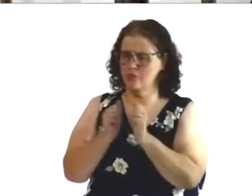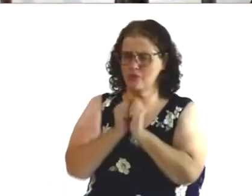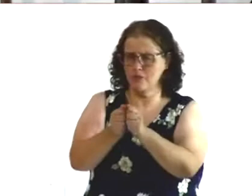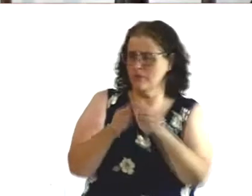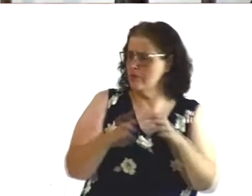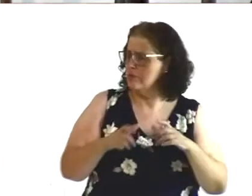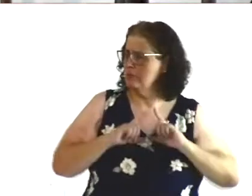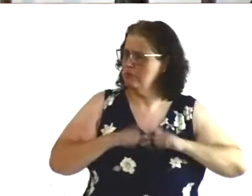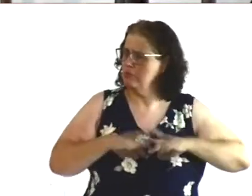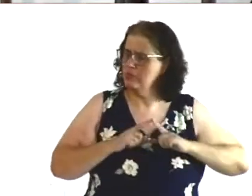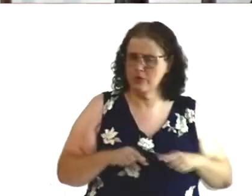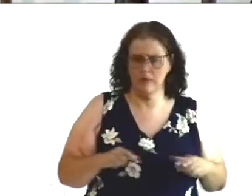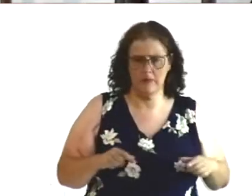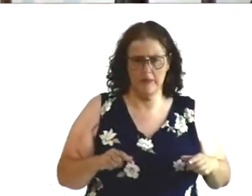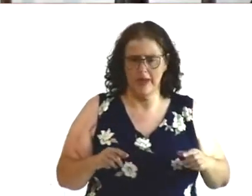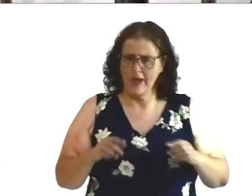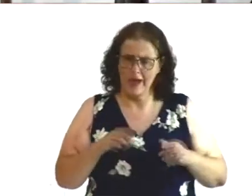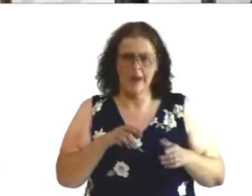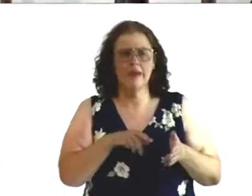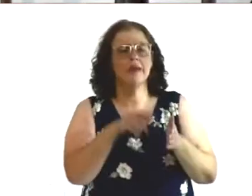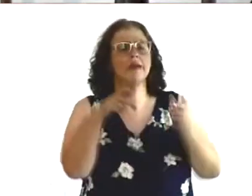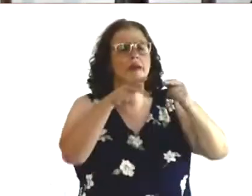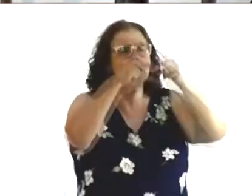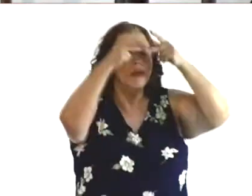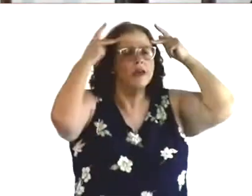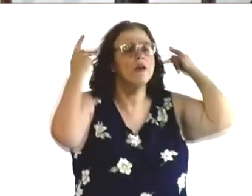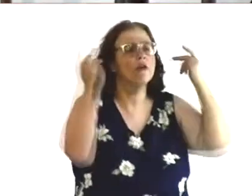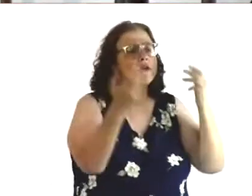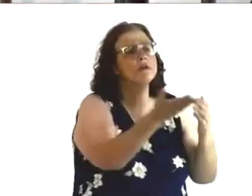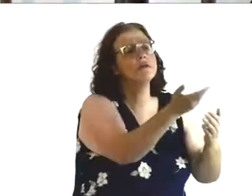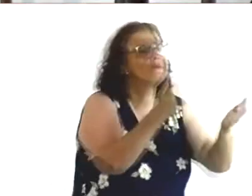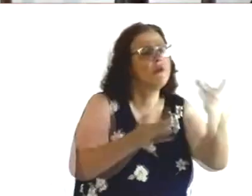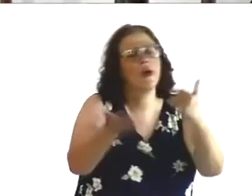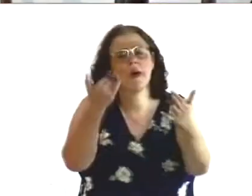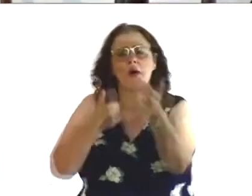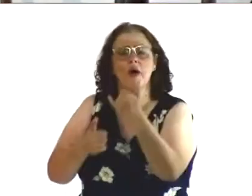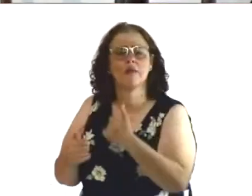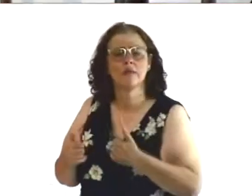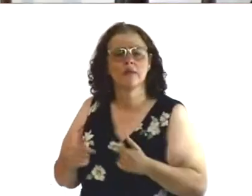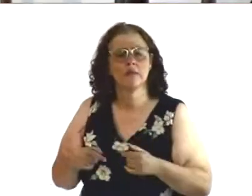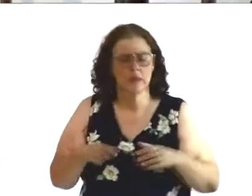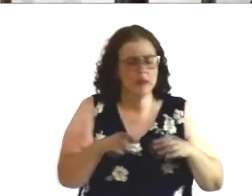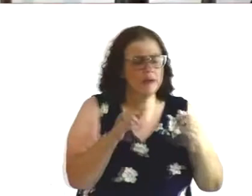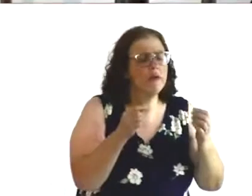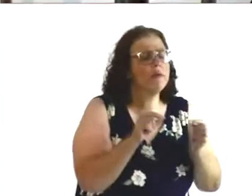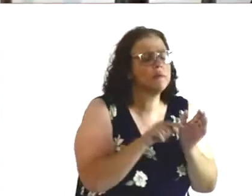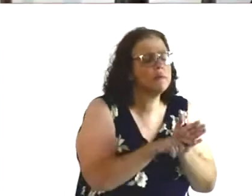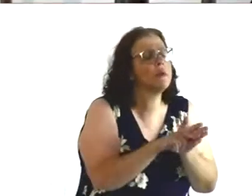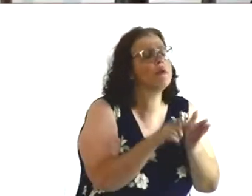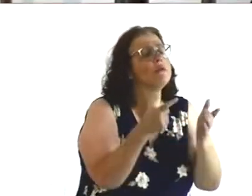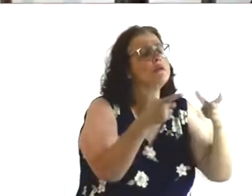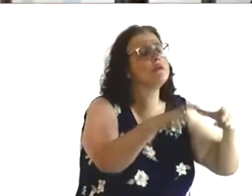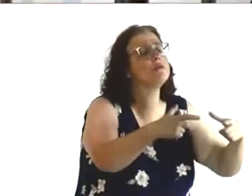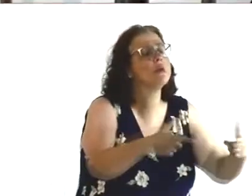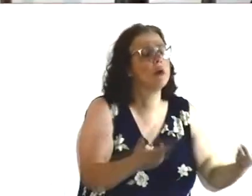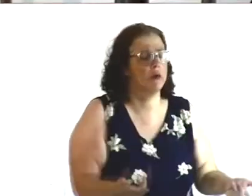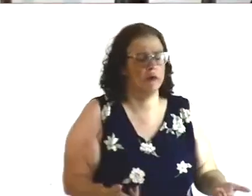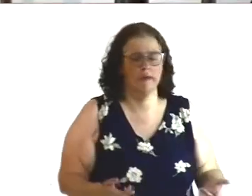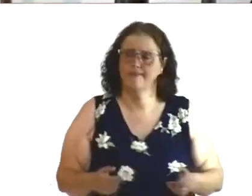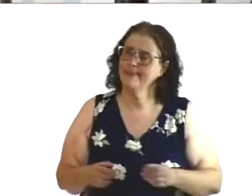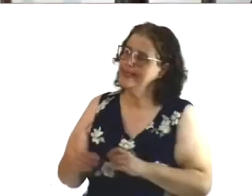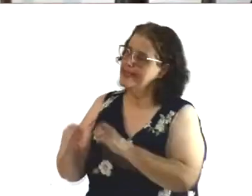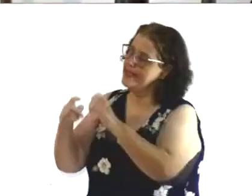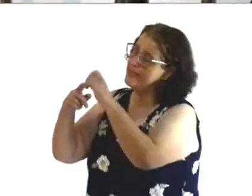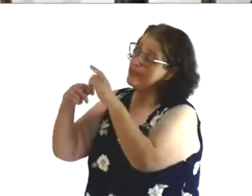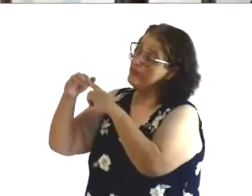escribas do povo, indagava deles onde o Cristo deveria nascer. Em Belém da Judéia,